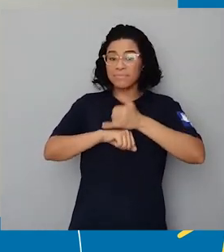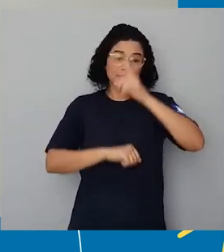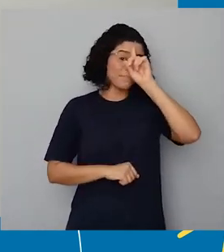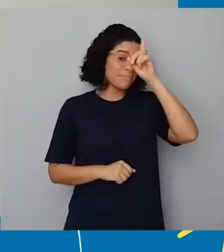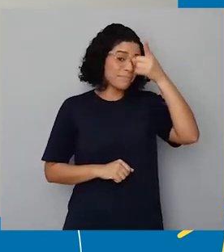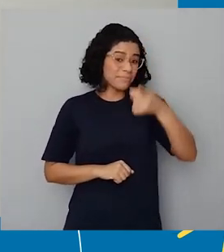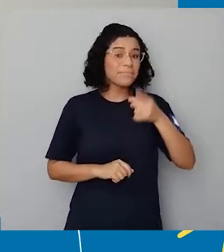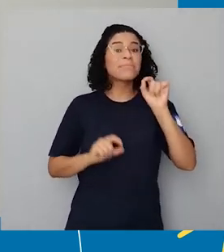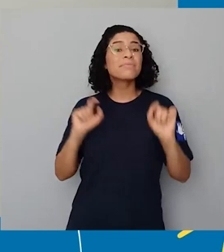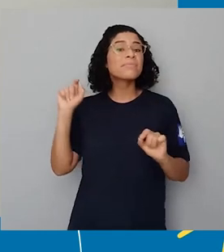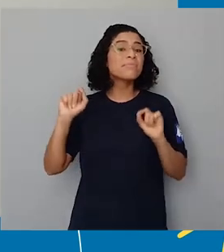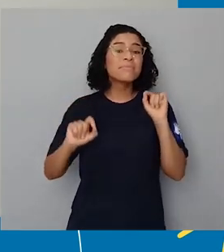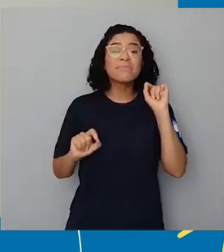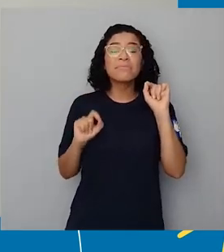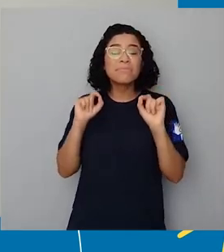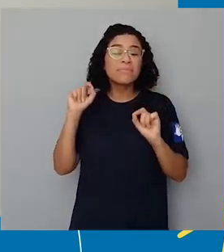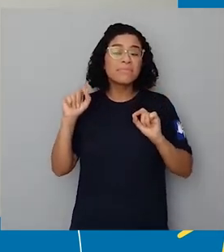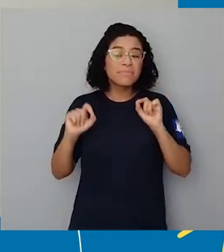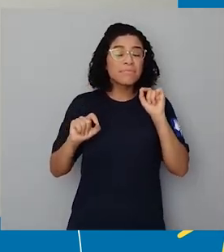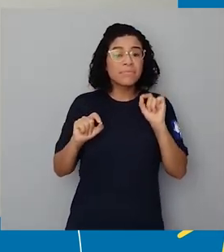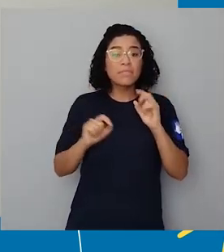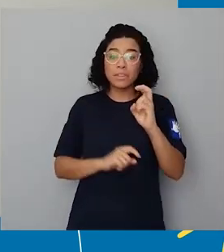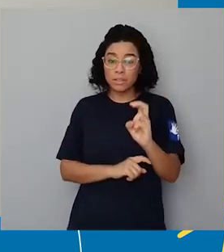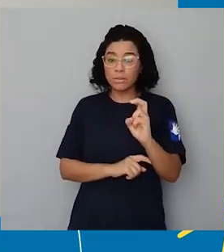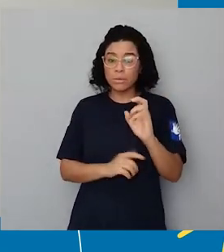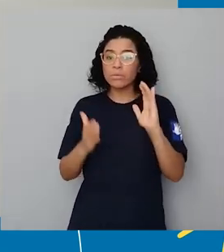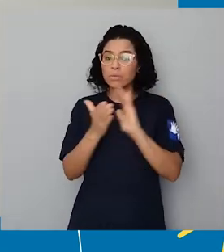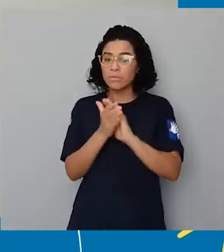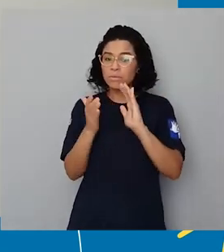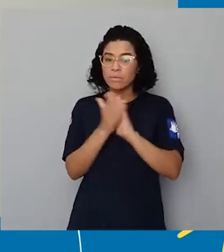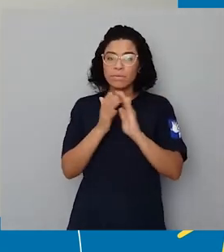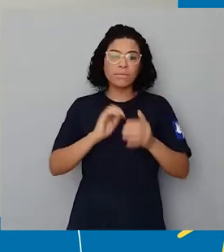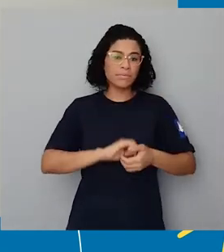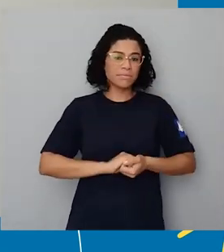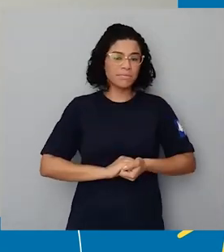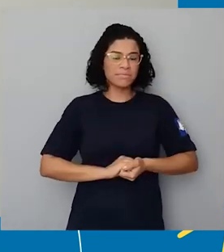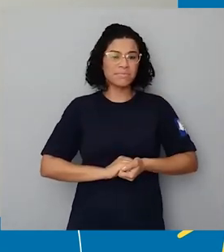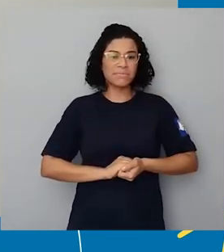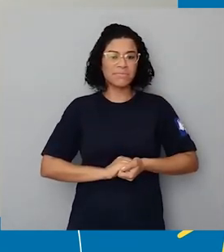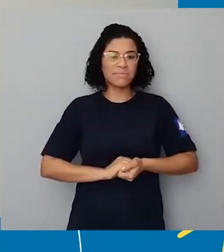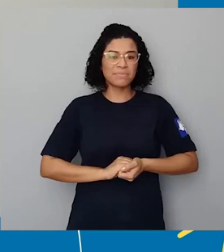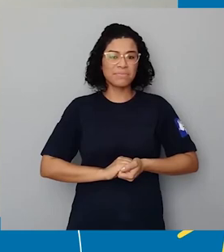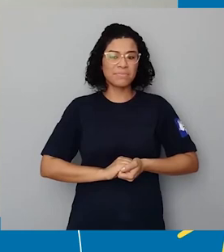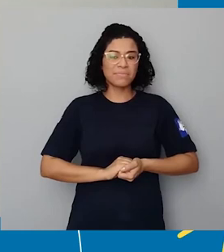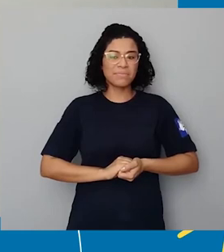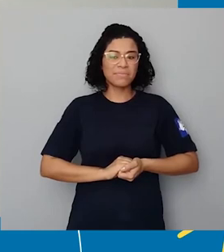Meu mestre mandou fazer o quê? Bater cinco palminhas bem gostosas.